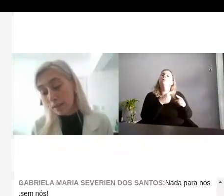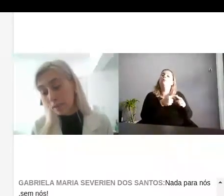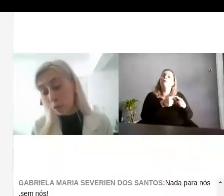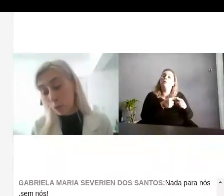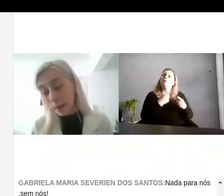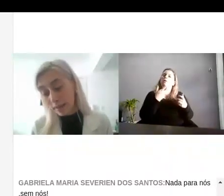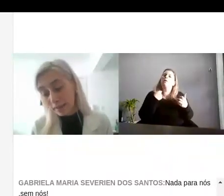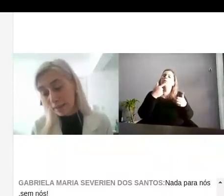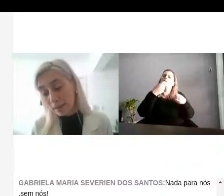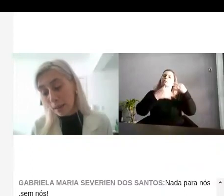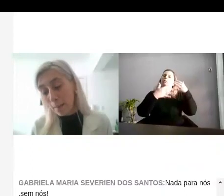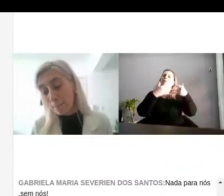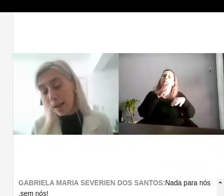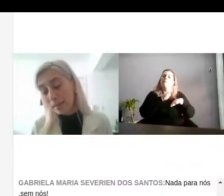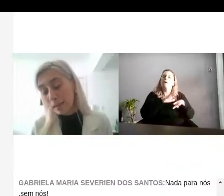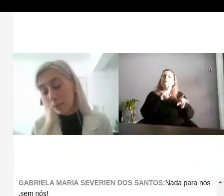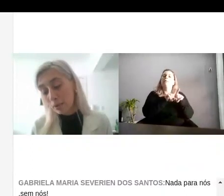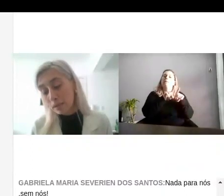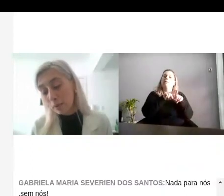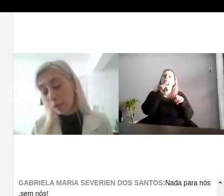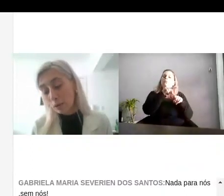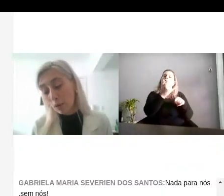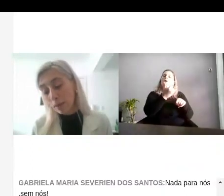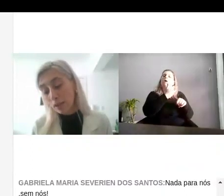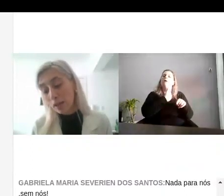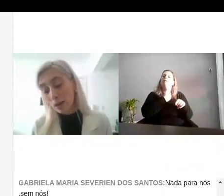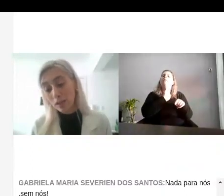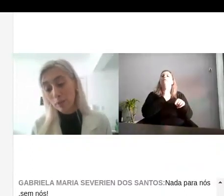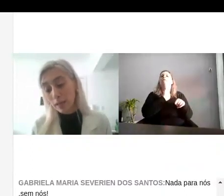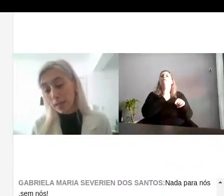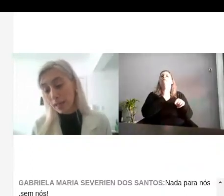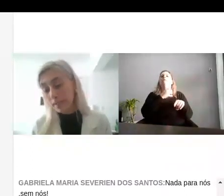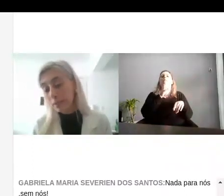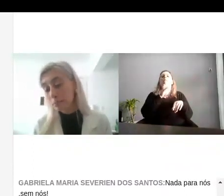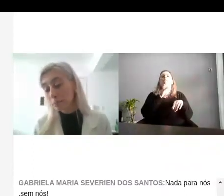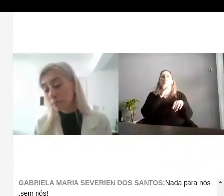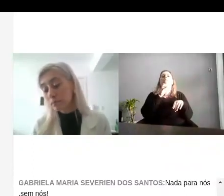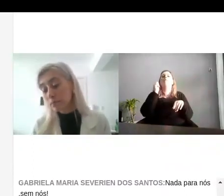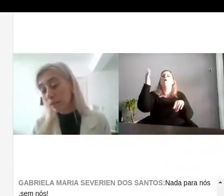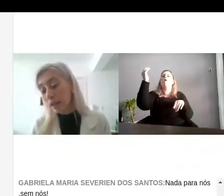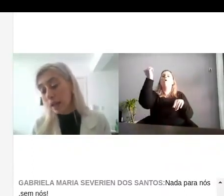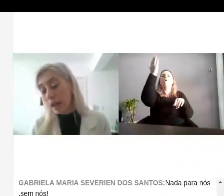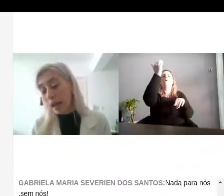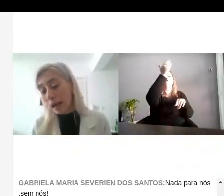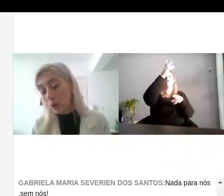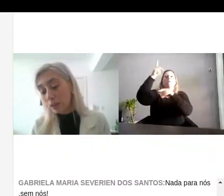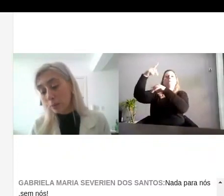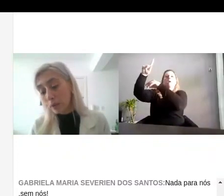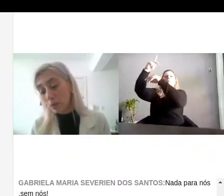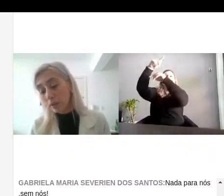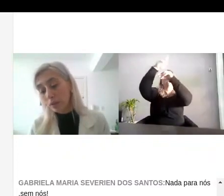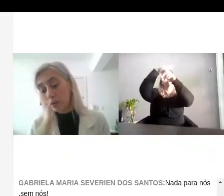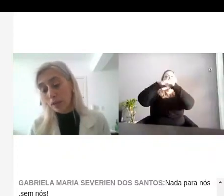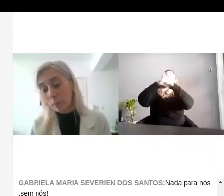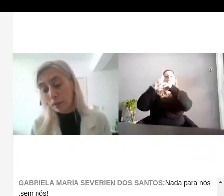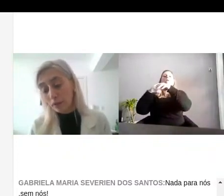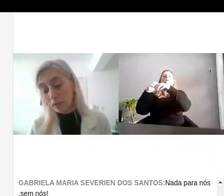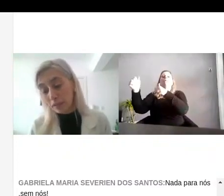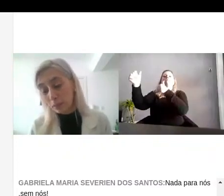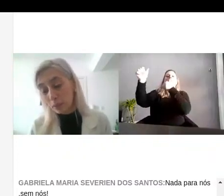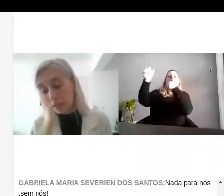país ou países mais se aproximam atualmente da nossa experiência. A outra pergunta que nos chega